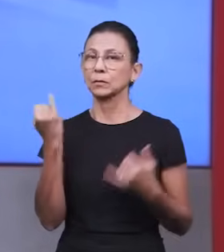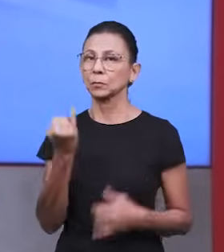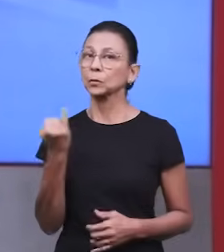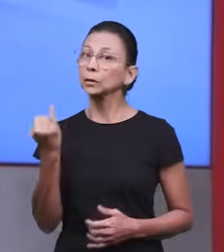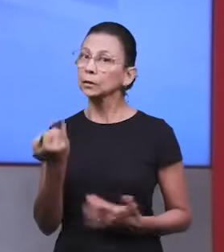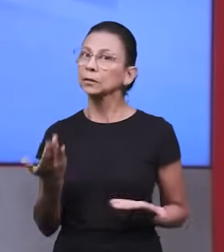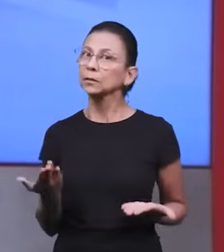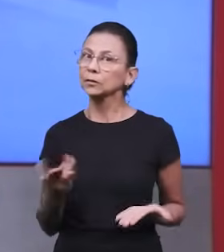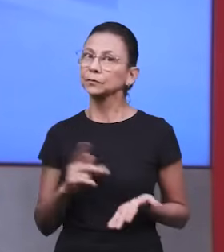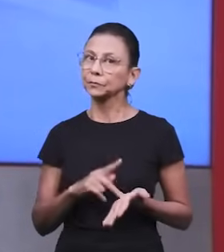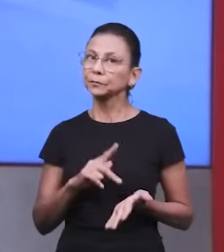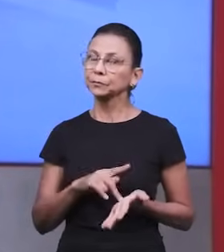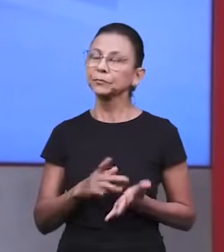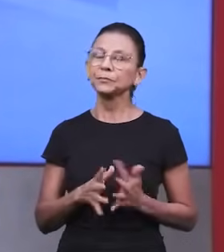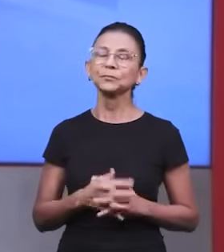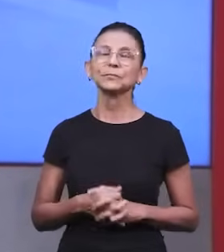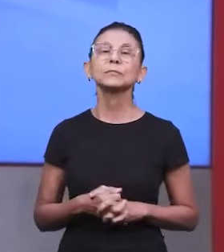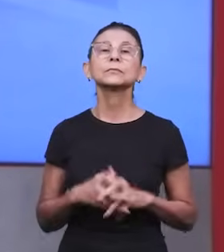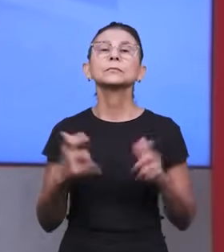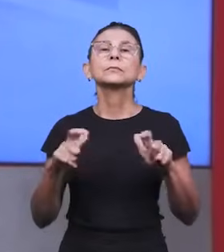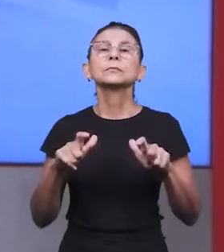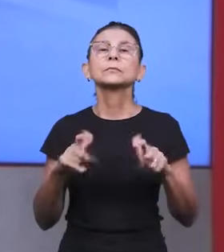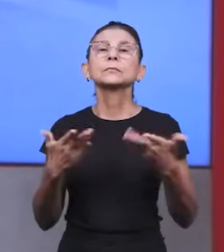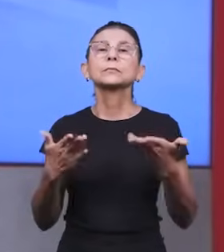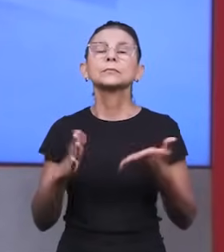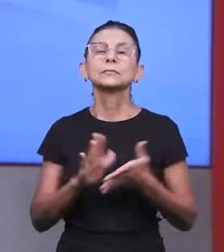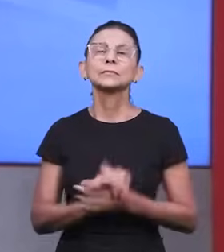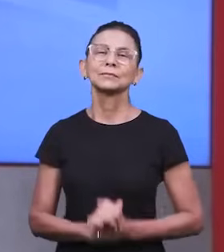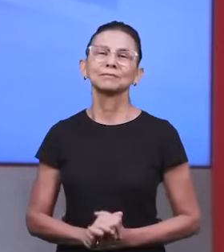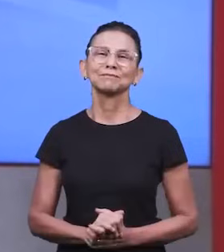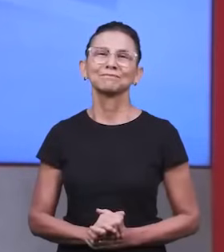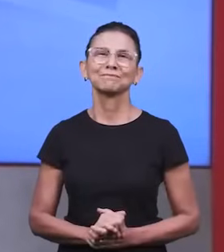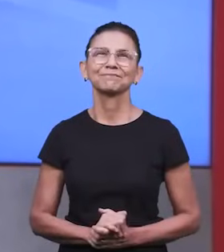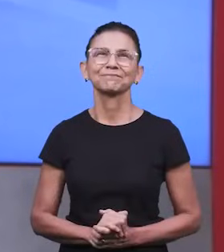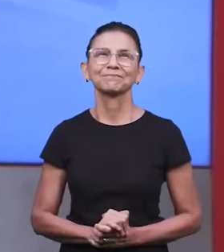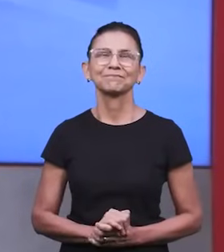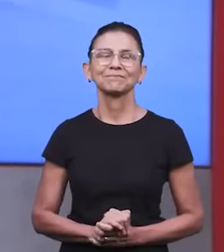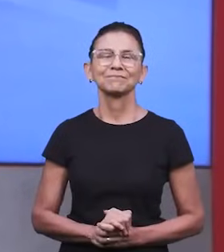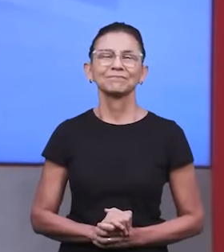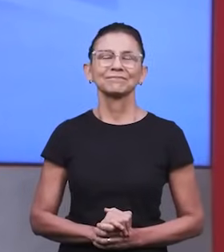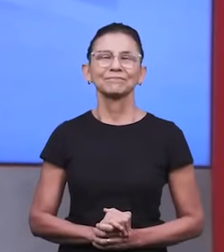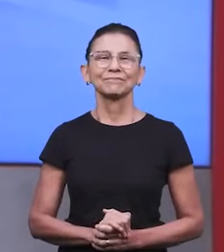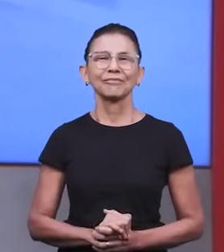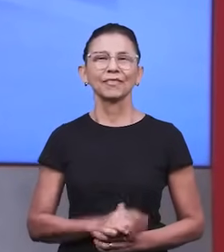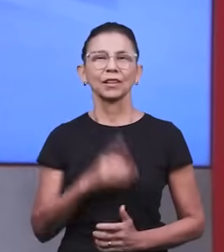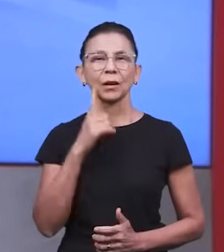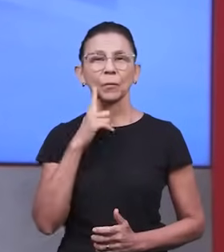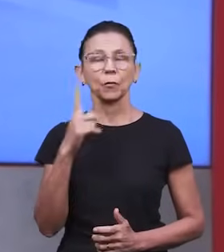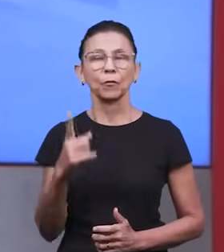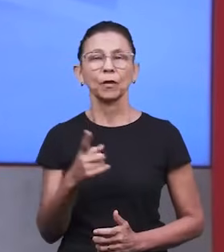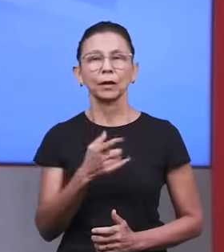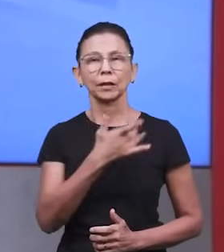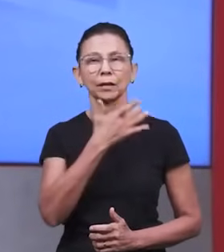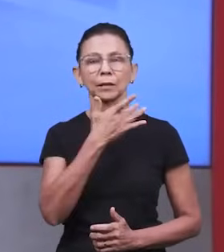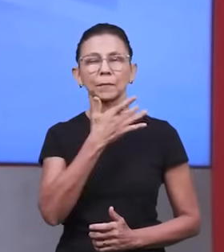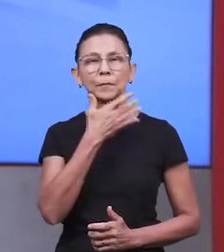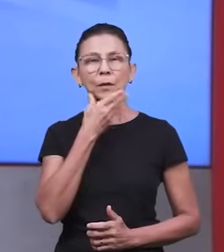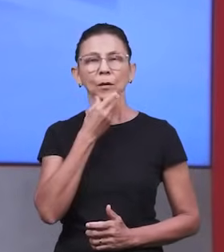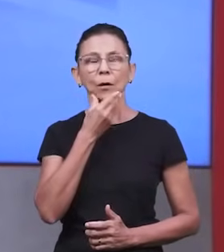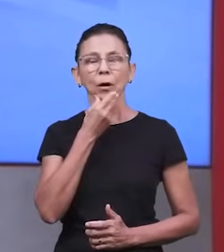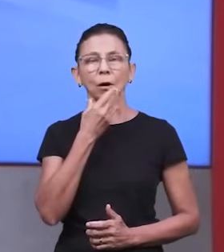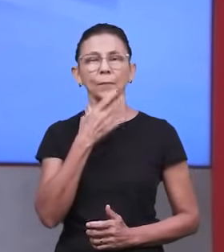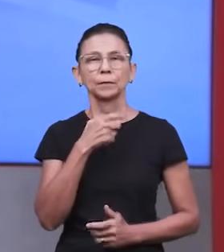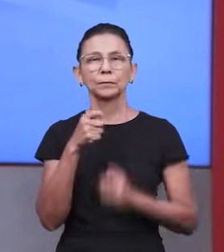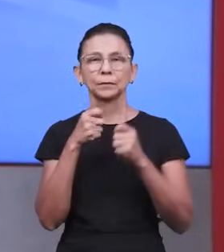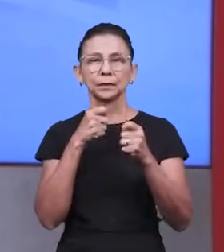aí do Norte, não é verdade? E agora nós vamos para onde? Para o Nordeste, né? Com o nosso irmão Warner Filho, que vai trazer mais informações